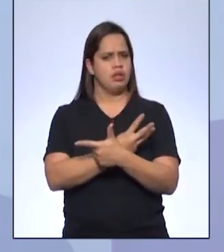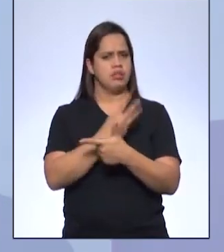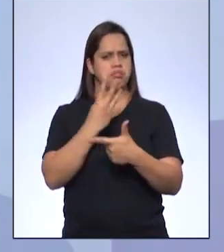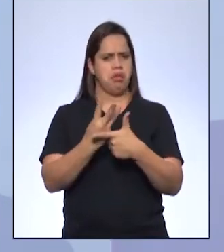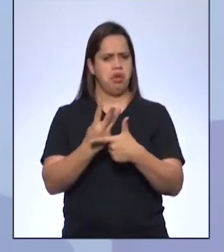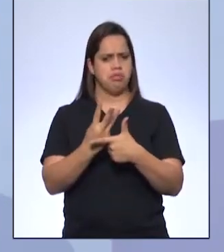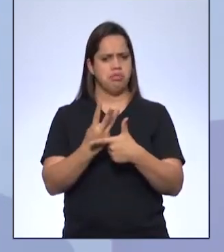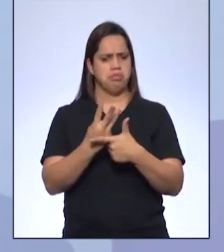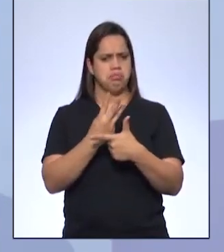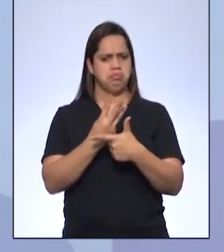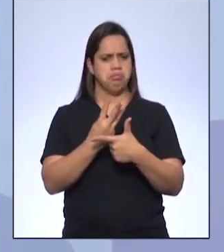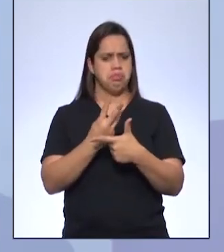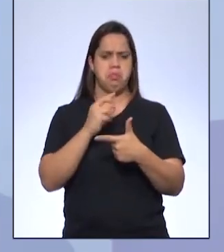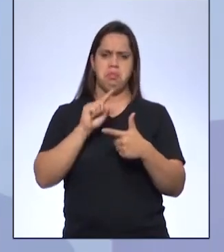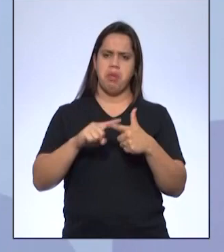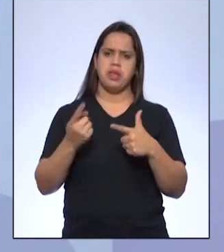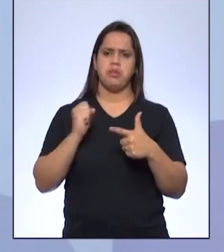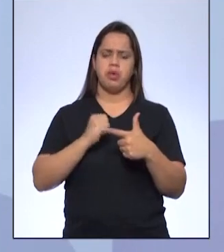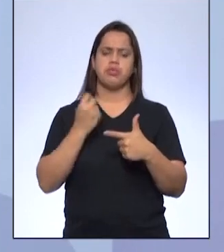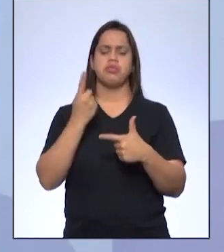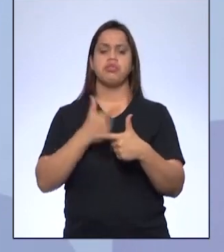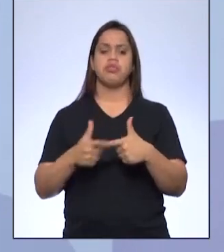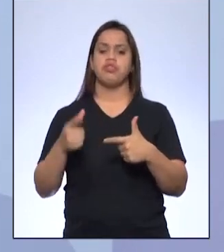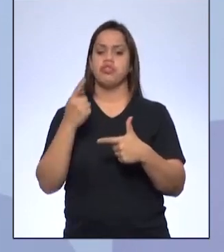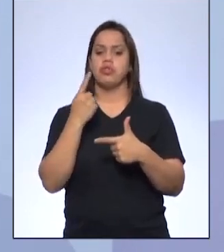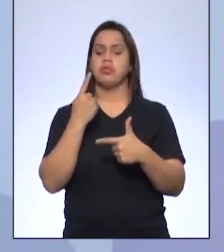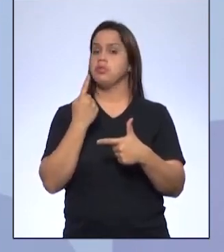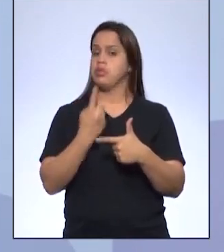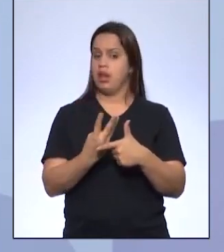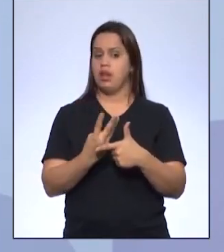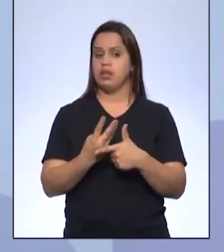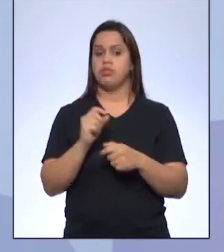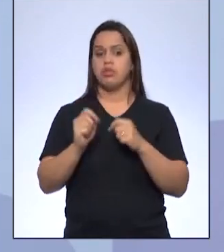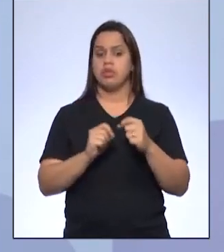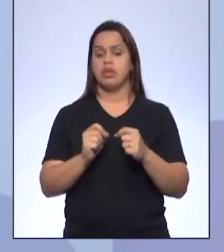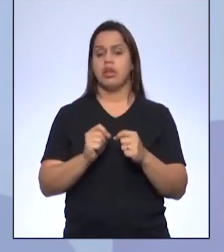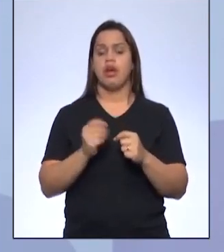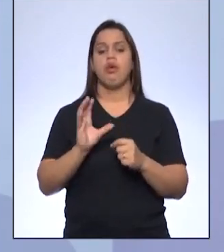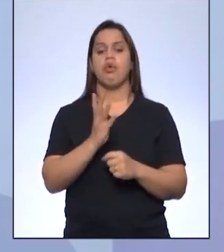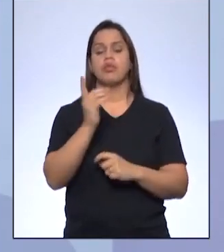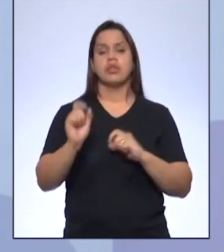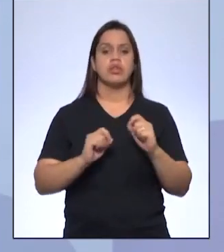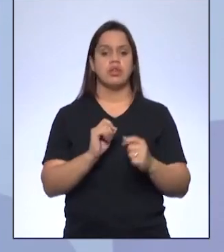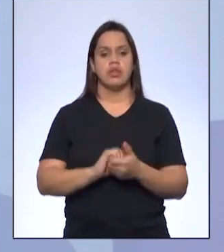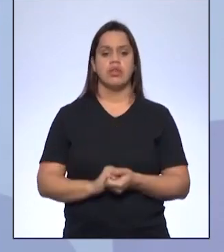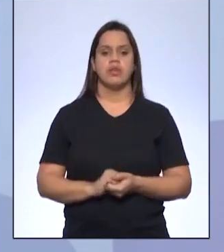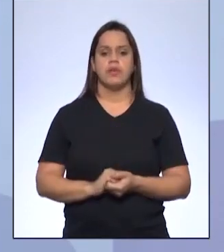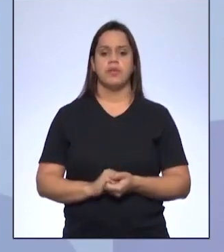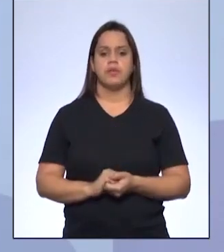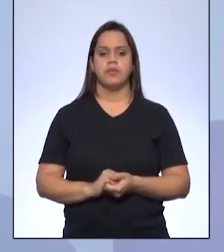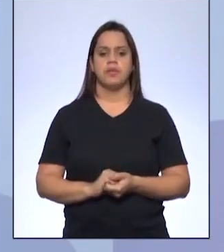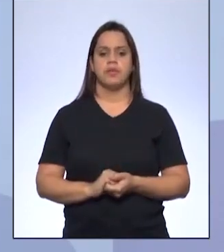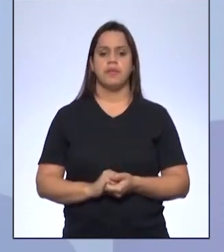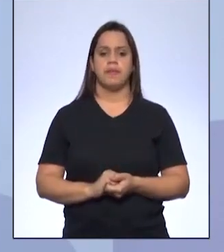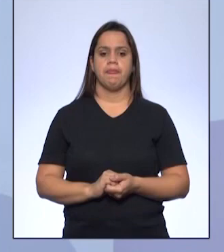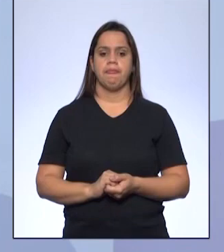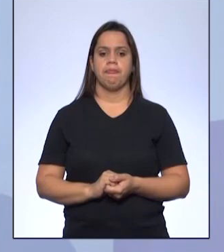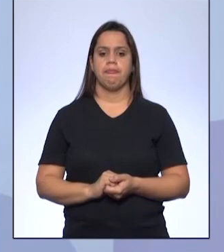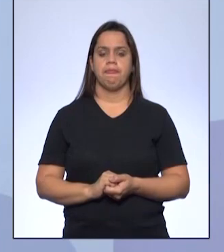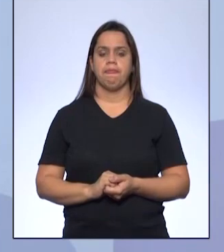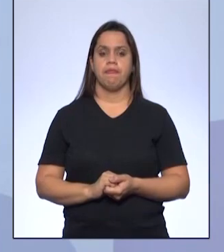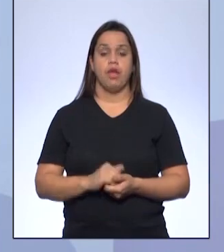dividir por 2, mas eu posso dividir por 3. O que aconteceu aqui? Ó? Eu tenho 2